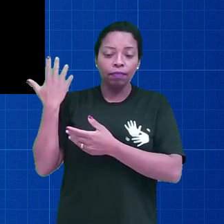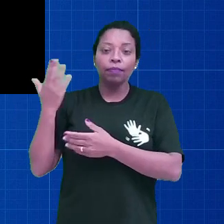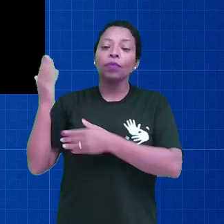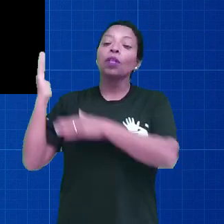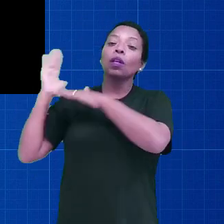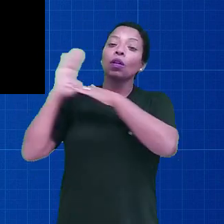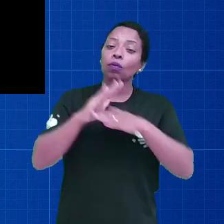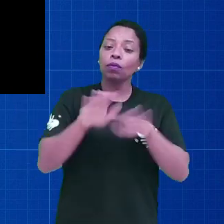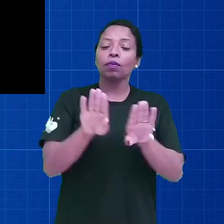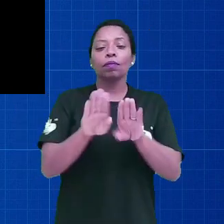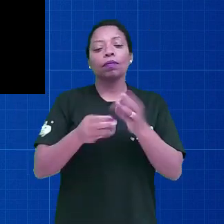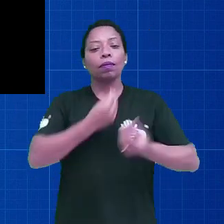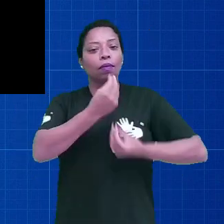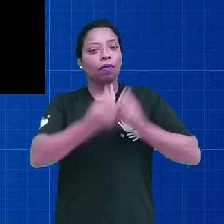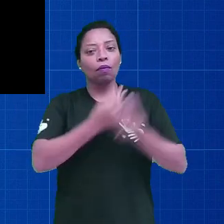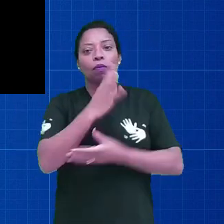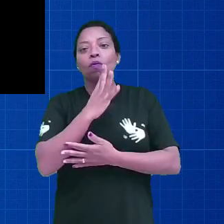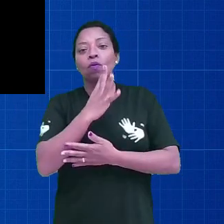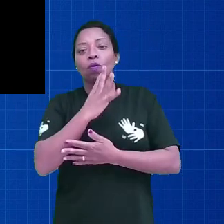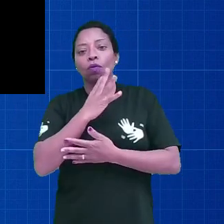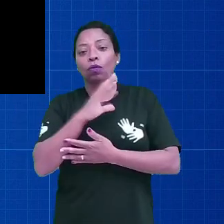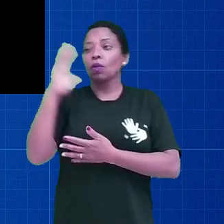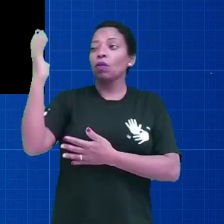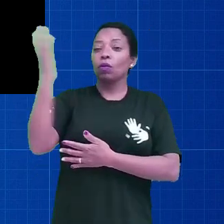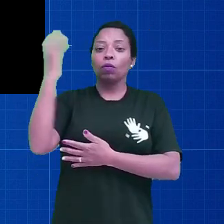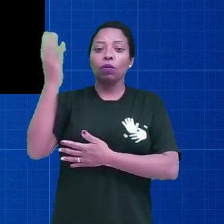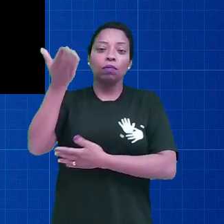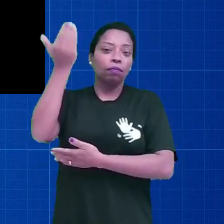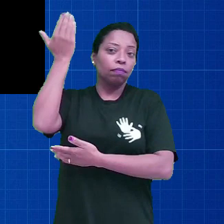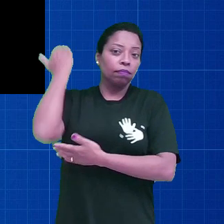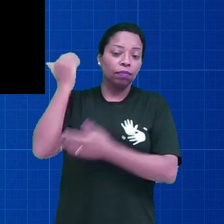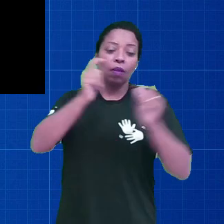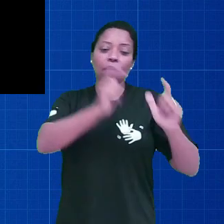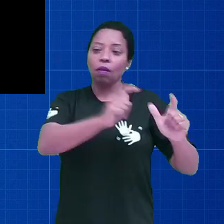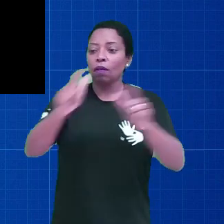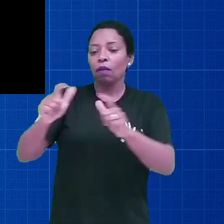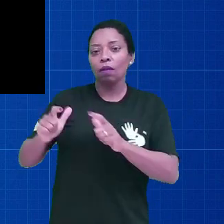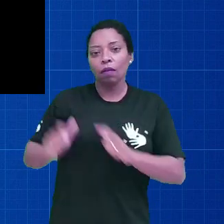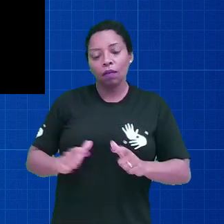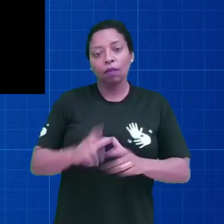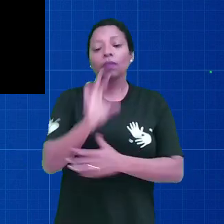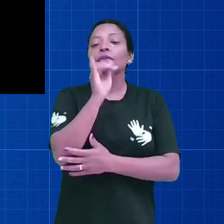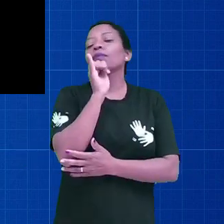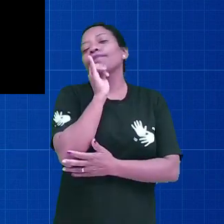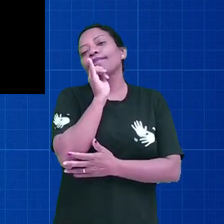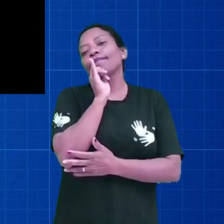nos dar indícios de como era o clima naquela região. Por exemplo,